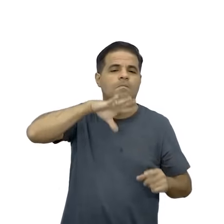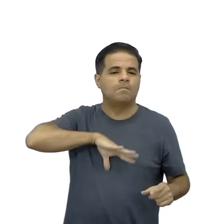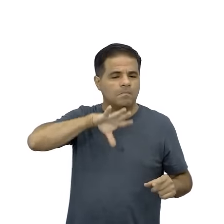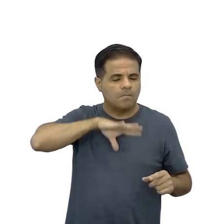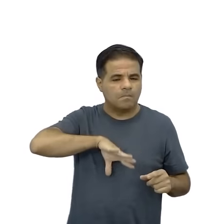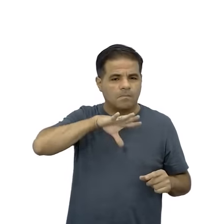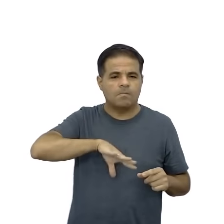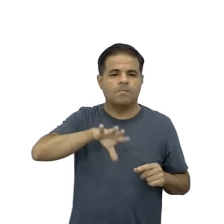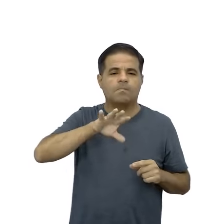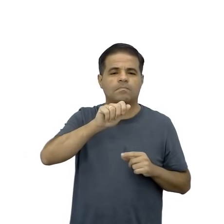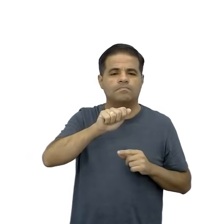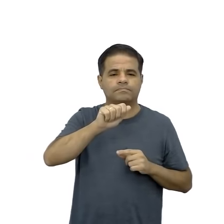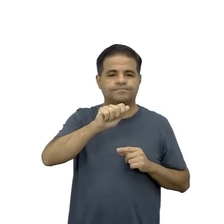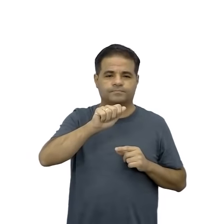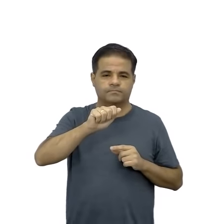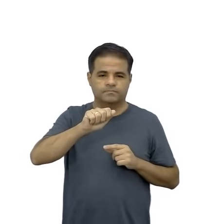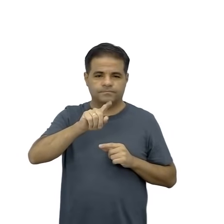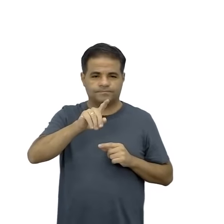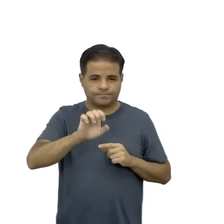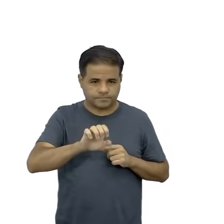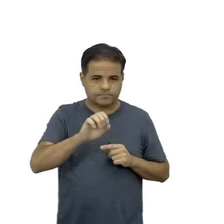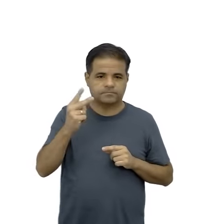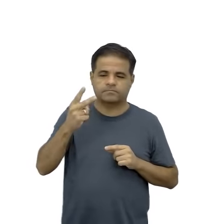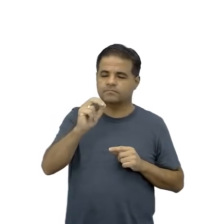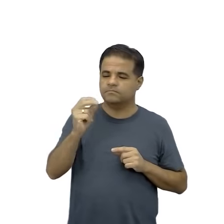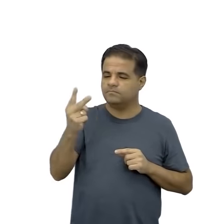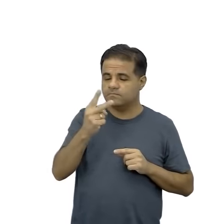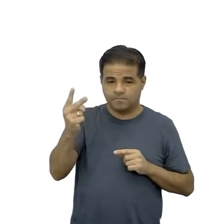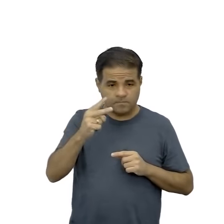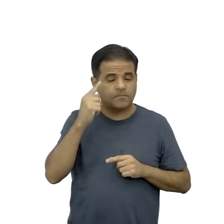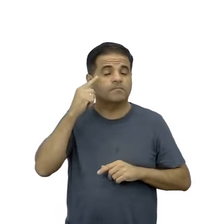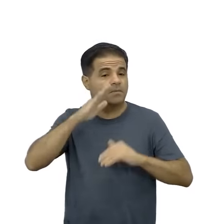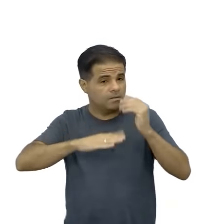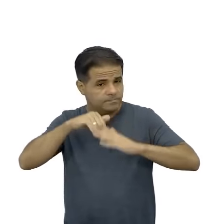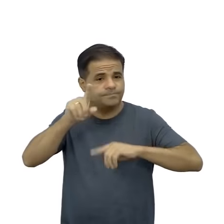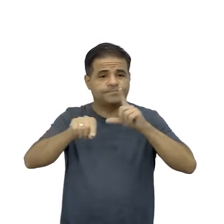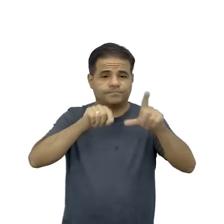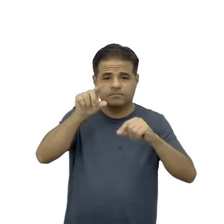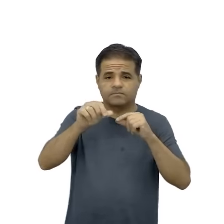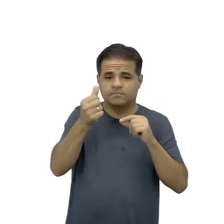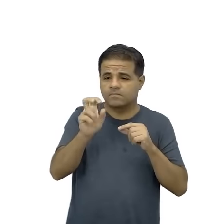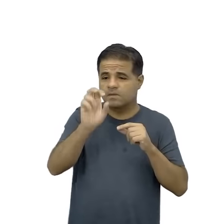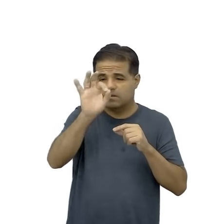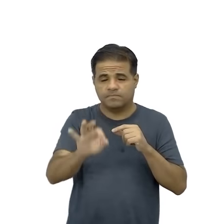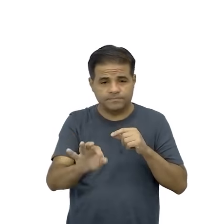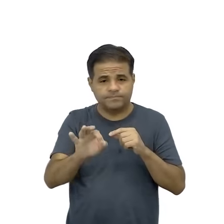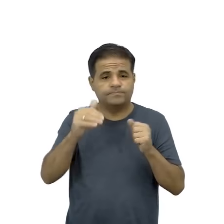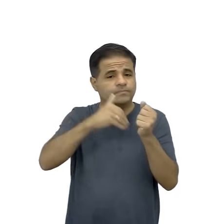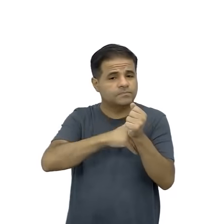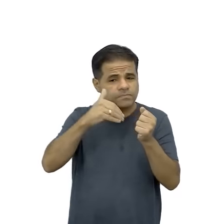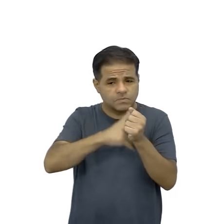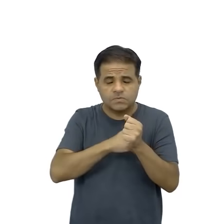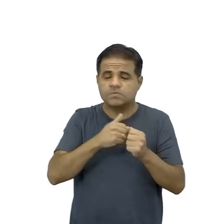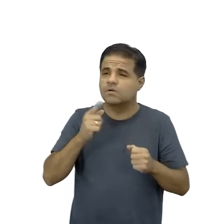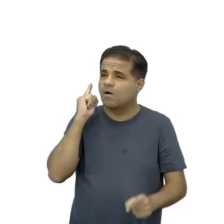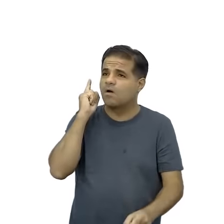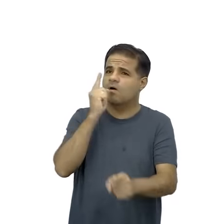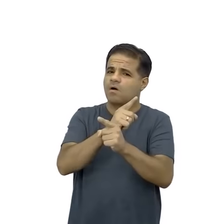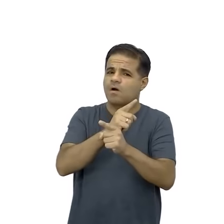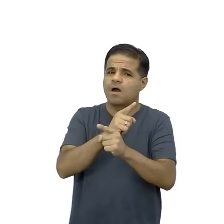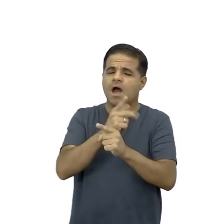portuguesa, ADE 2022, peguei aquela habilidade que foi selecionada de 65%, e pelo código aqui eu achei que